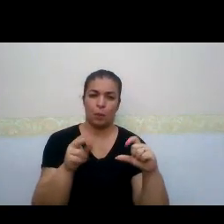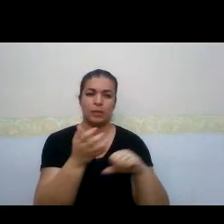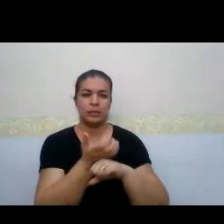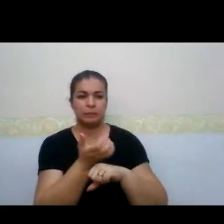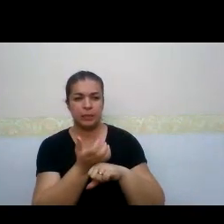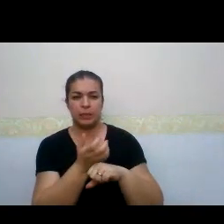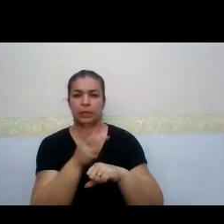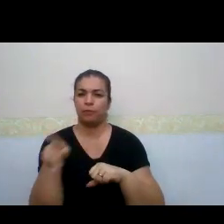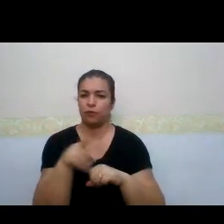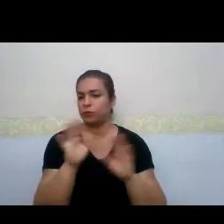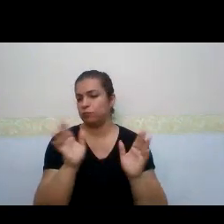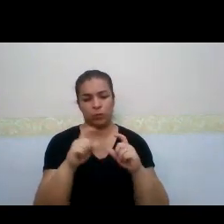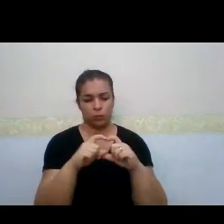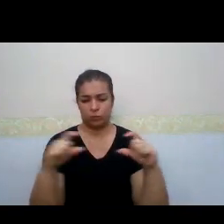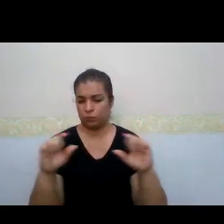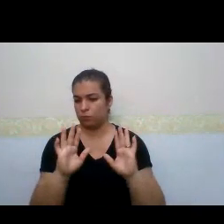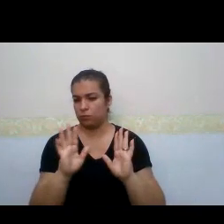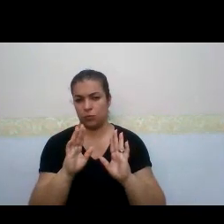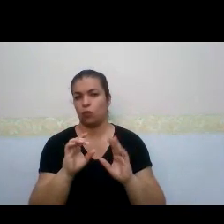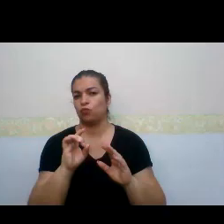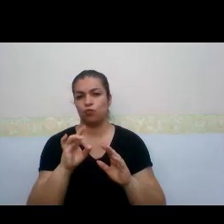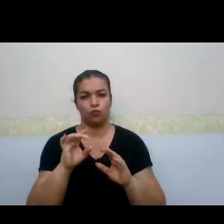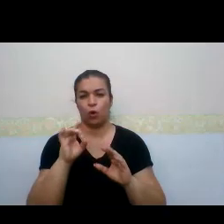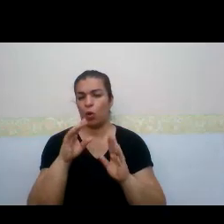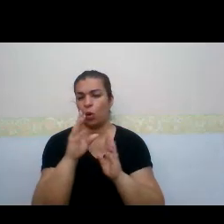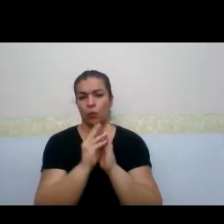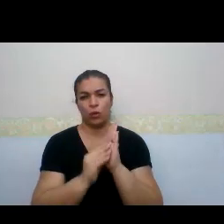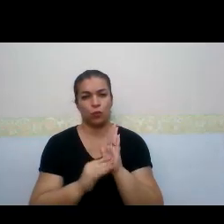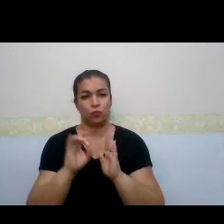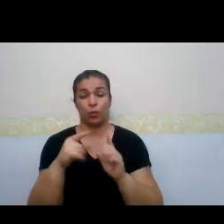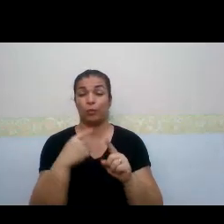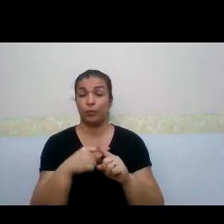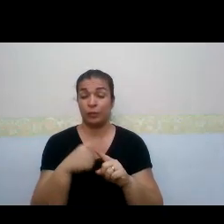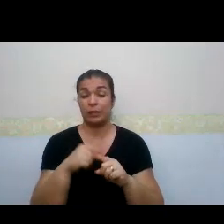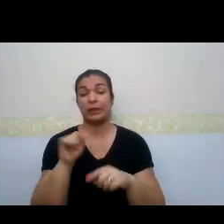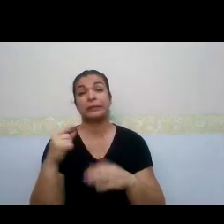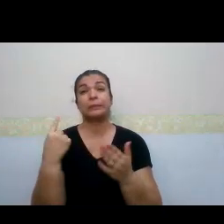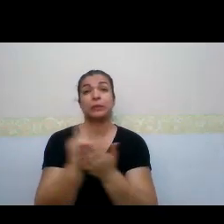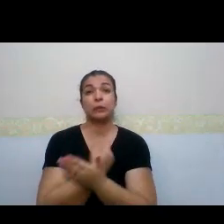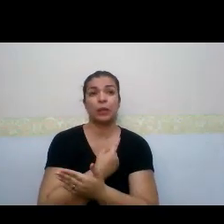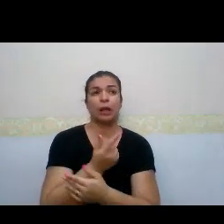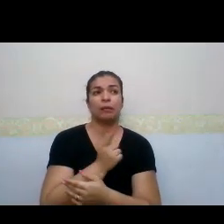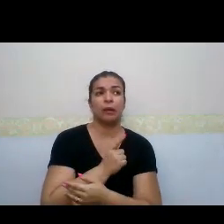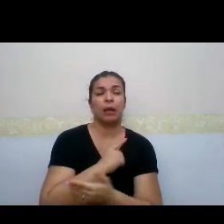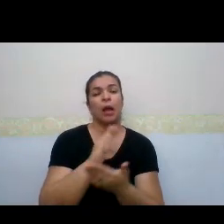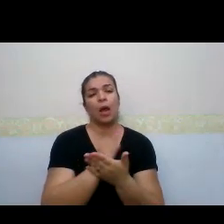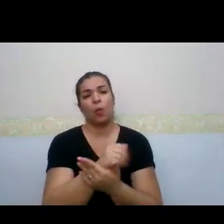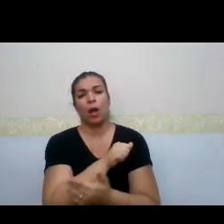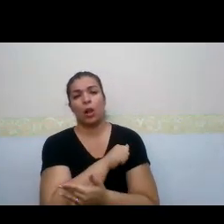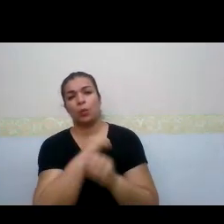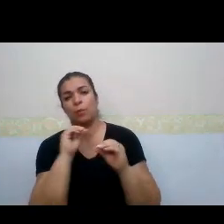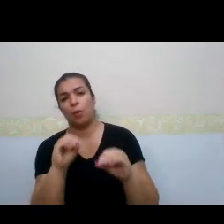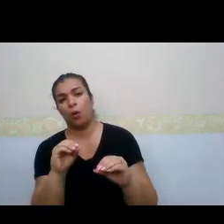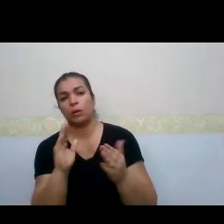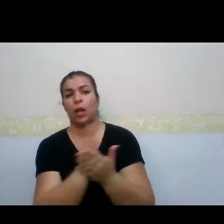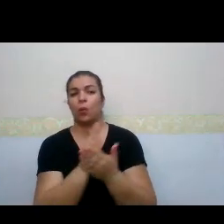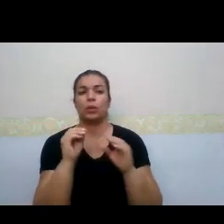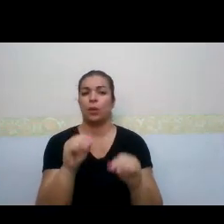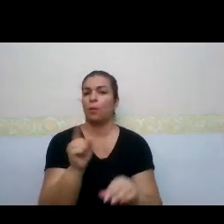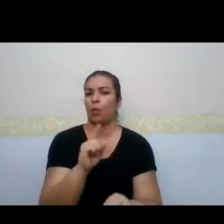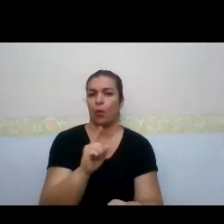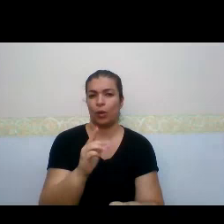tirar dúvida, orientação, para me analisar, né? Porque, de repente, vem um com, vem um sem. Tem aluno que coloca, tem aluno que deixa de colocar, né? Aí